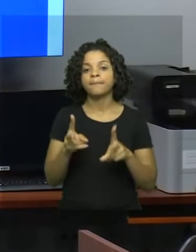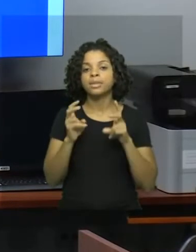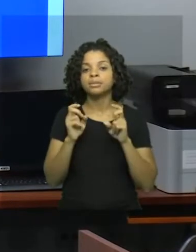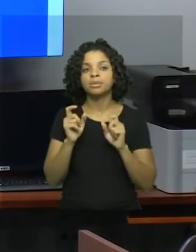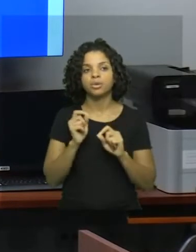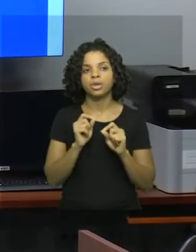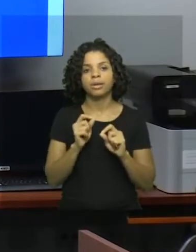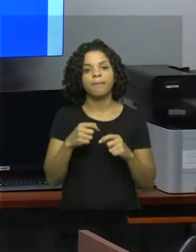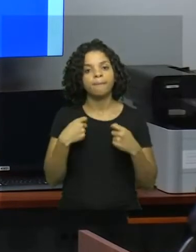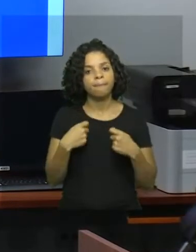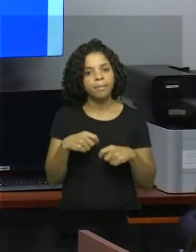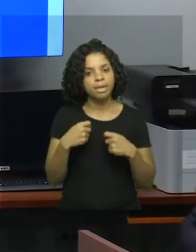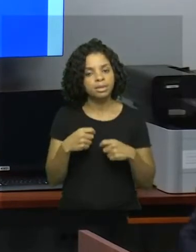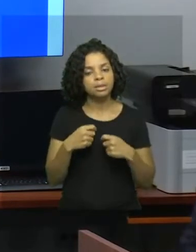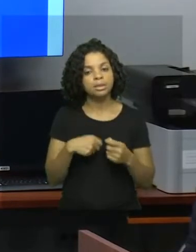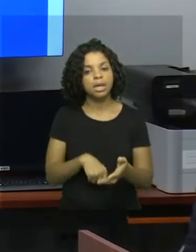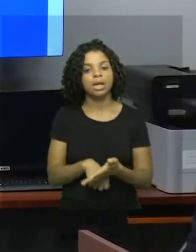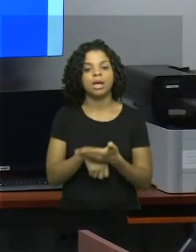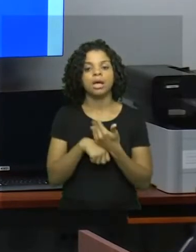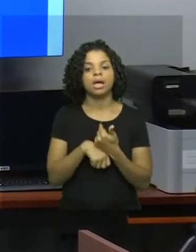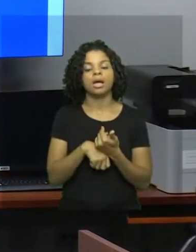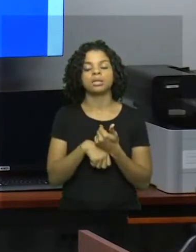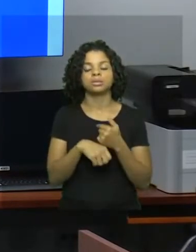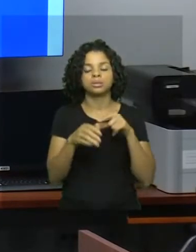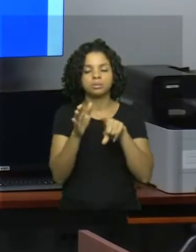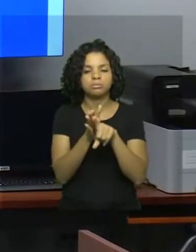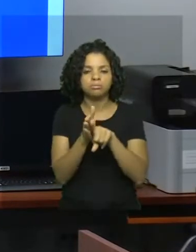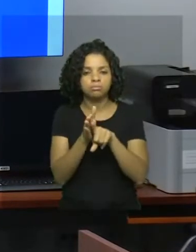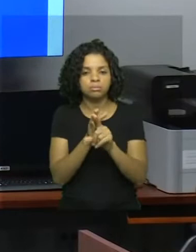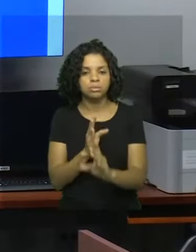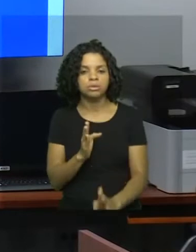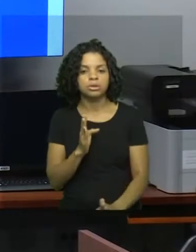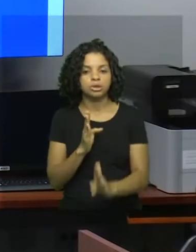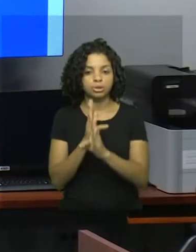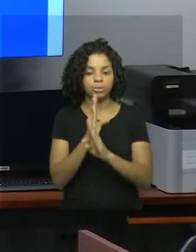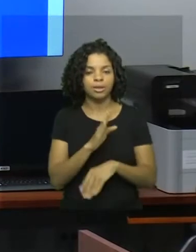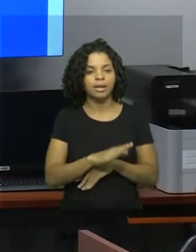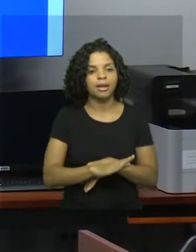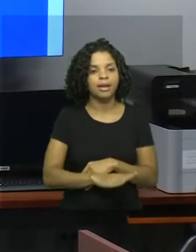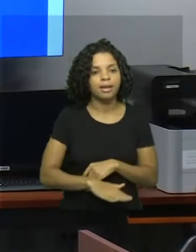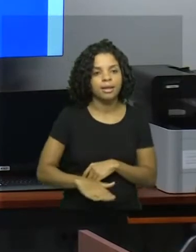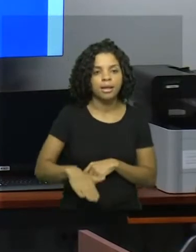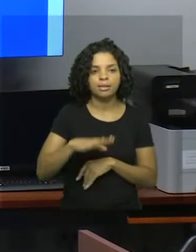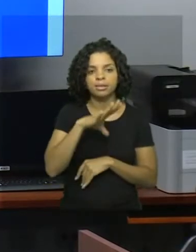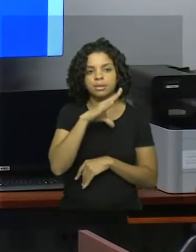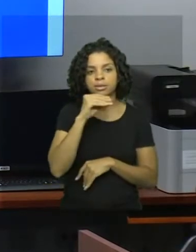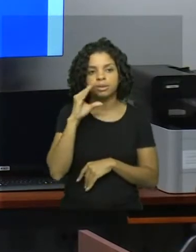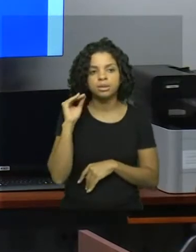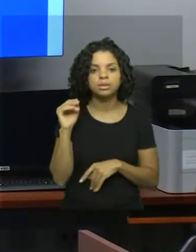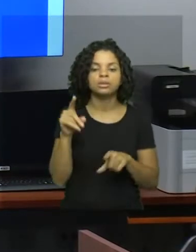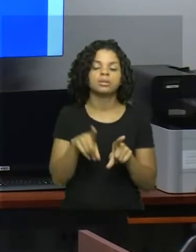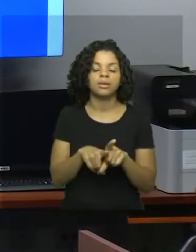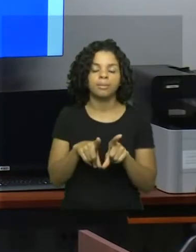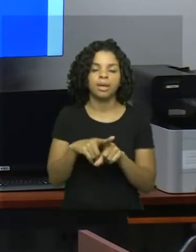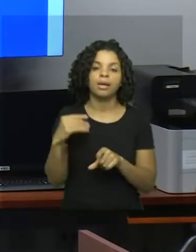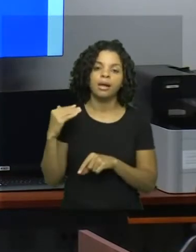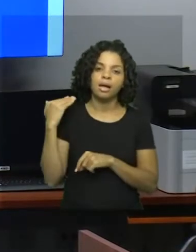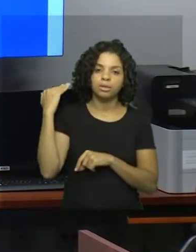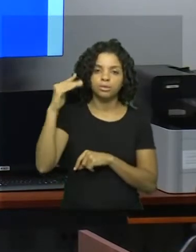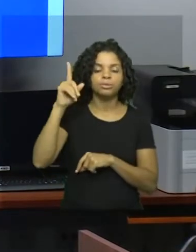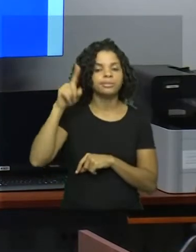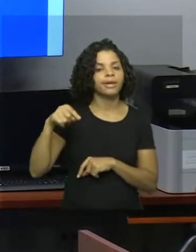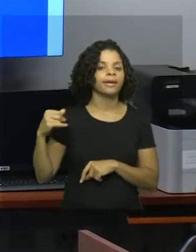diagnóstico e o reconhecimento da hipermobilidade na criança, no adolescente e no adulto é importante para que